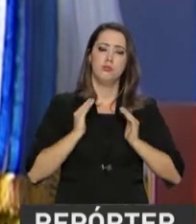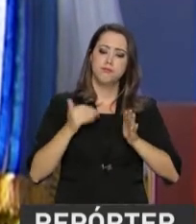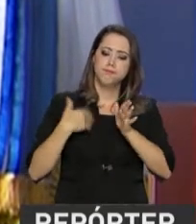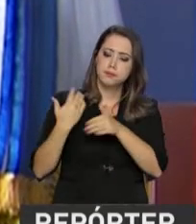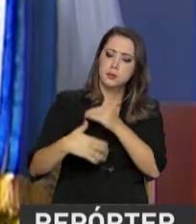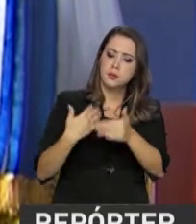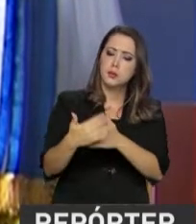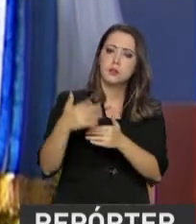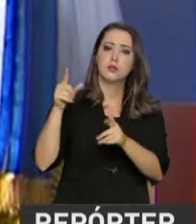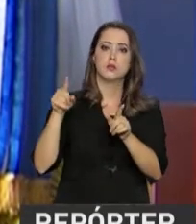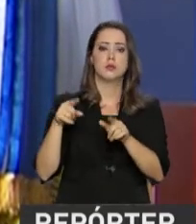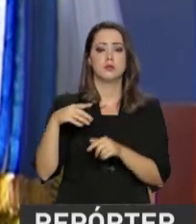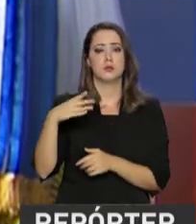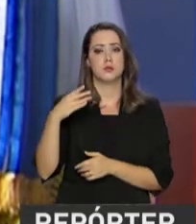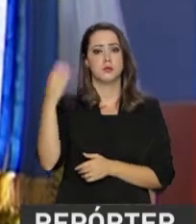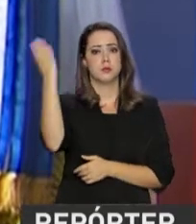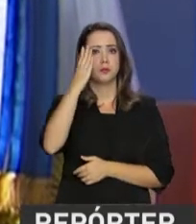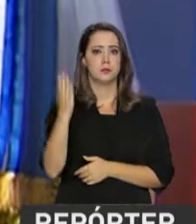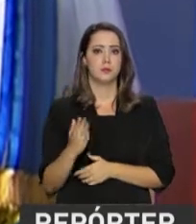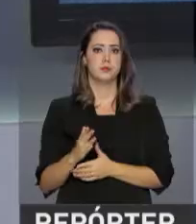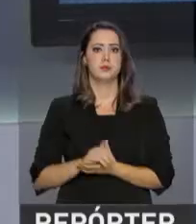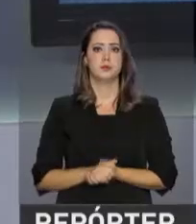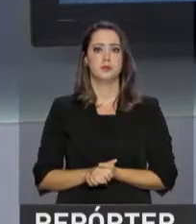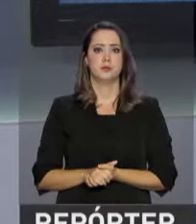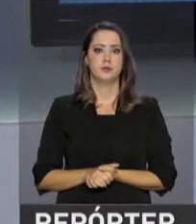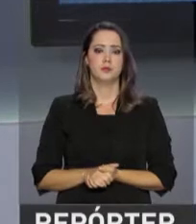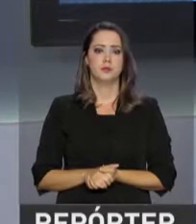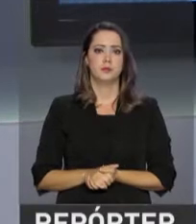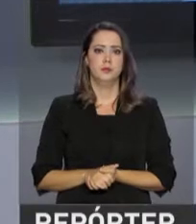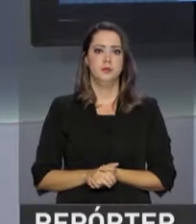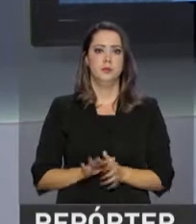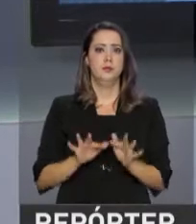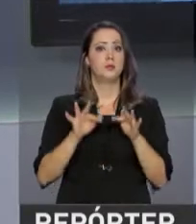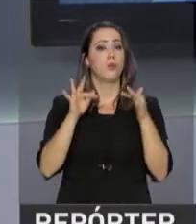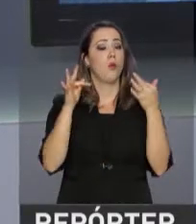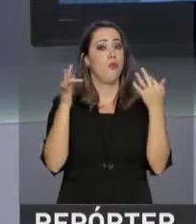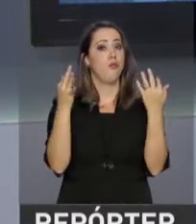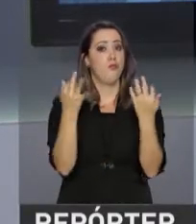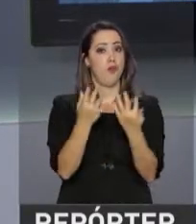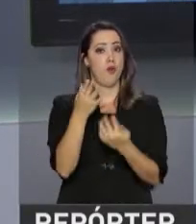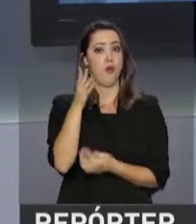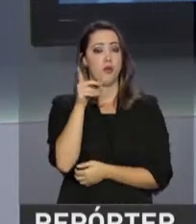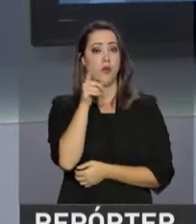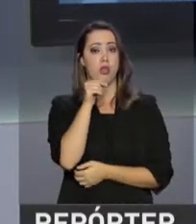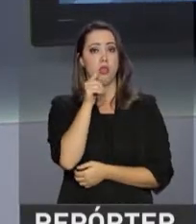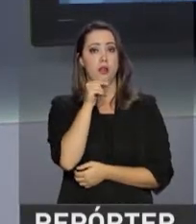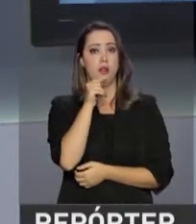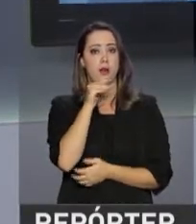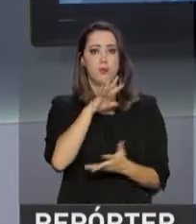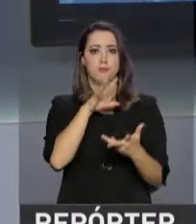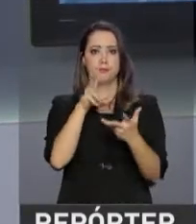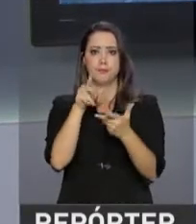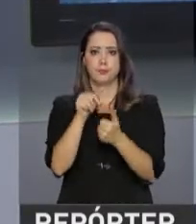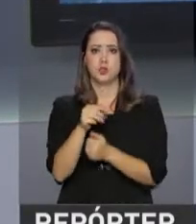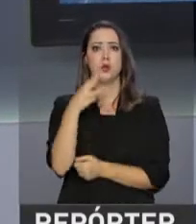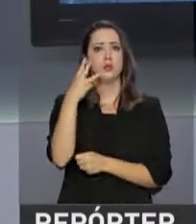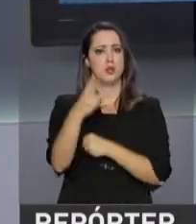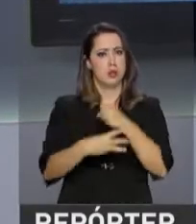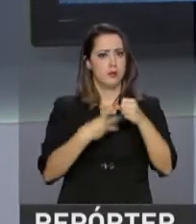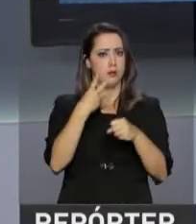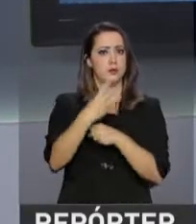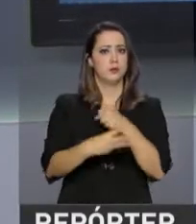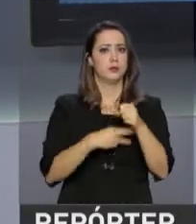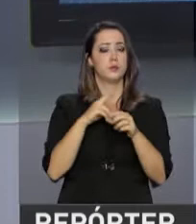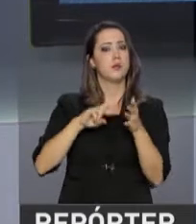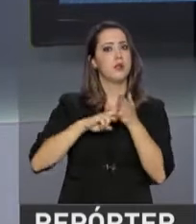desenvolvimento do nosso país o fórum mundial da água acontece a cada três anos e representa a